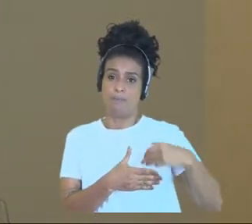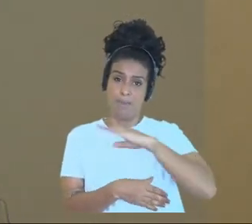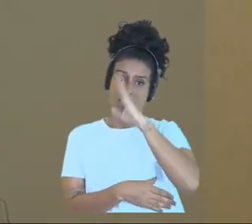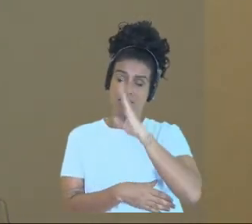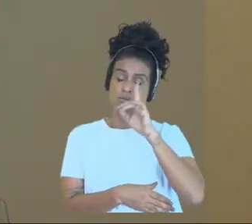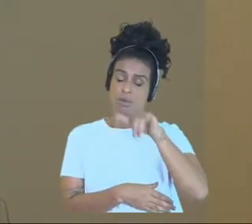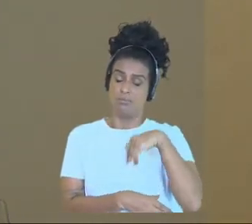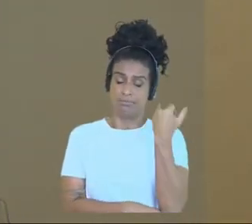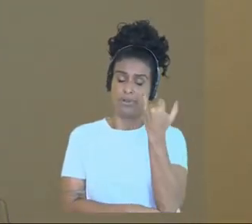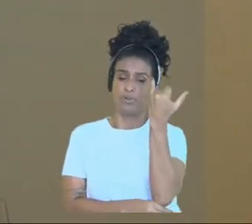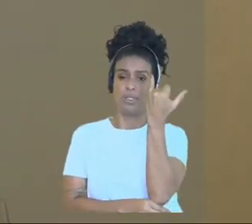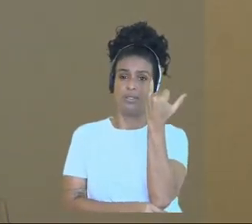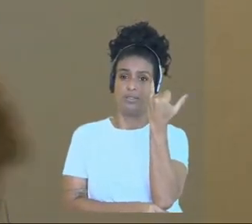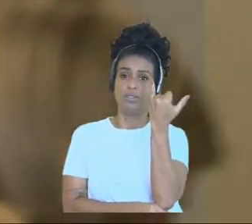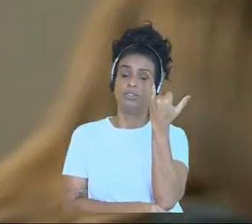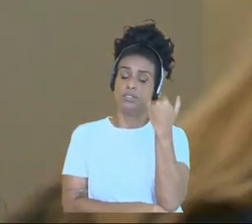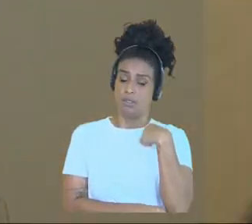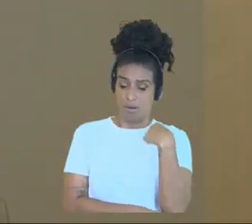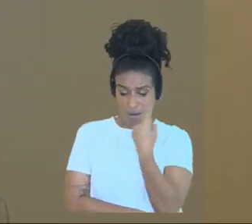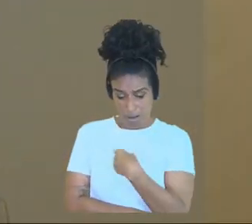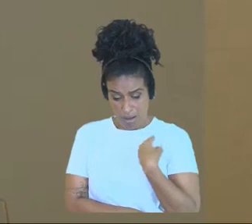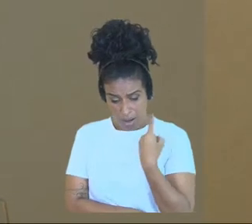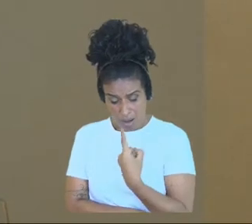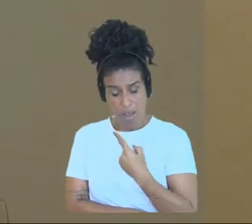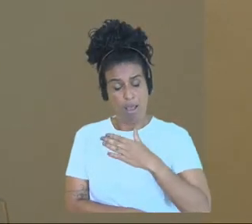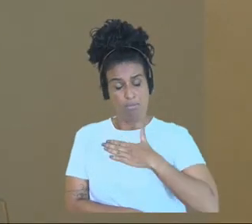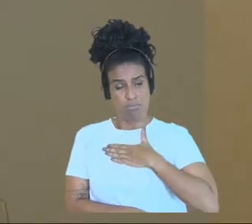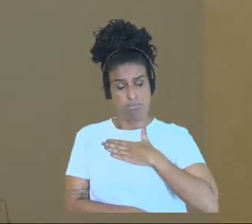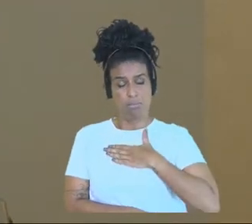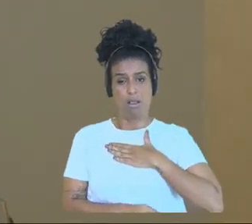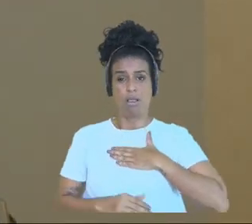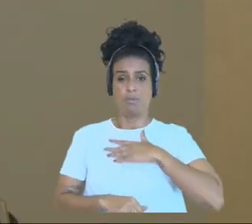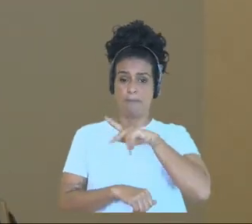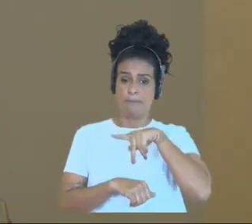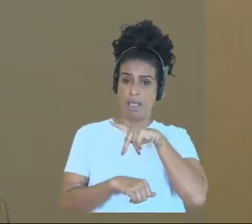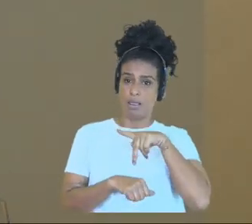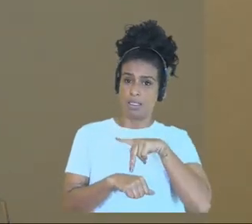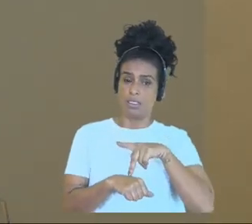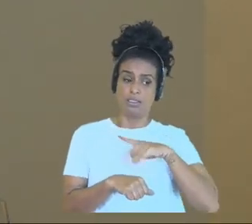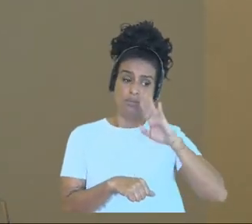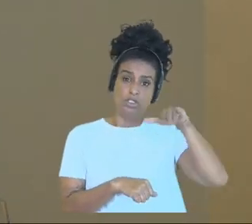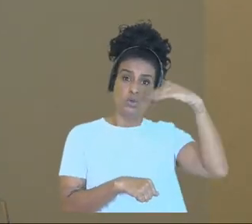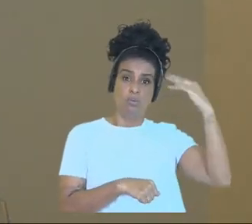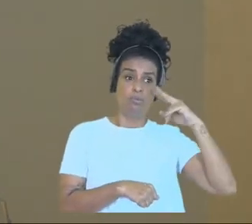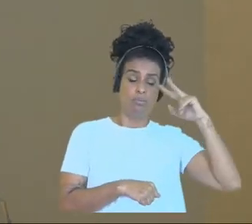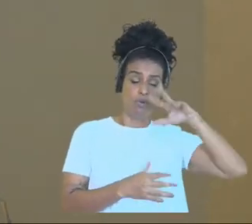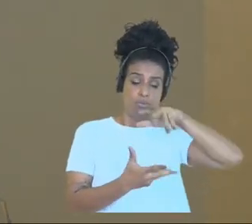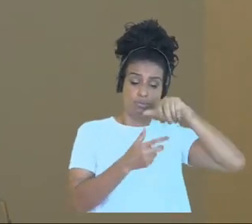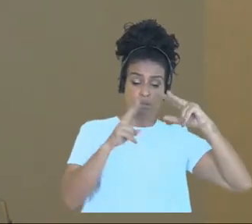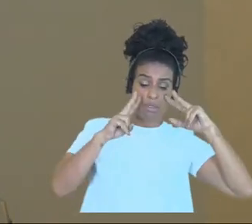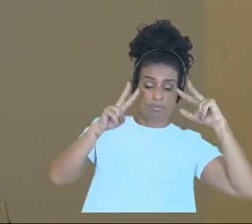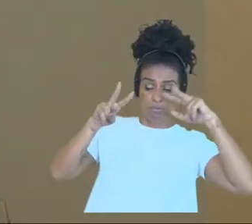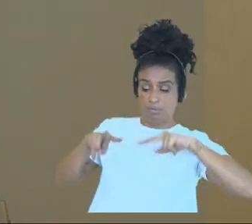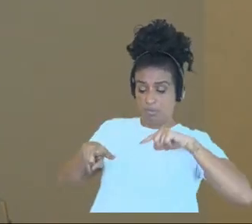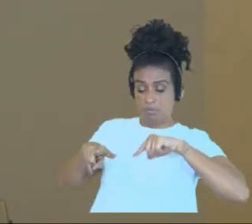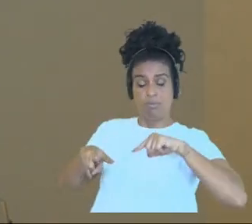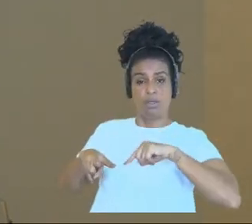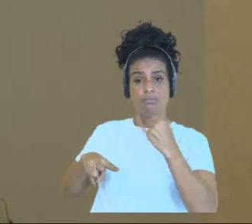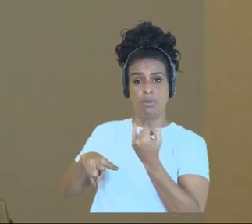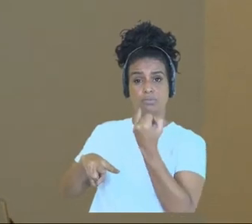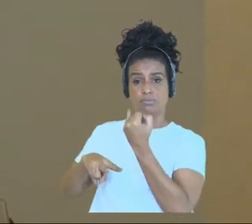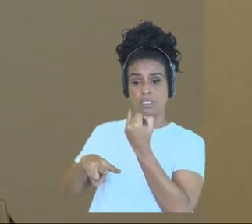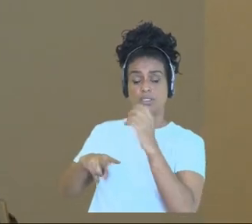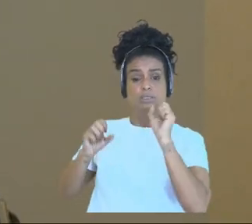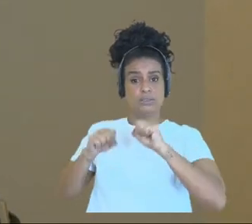importante como país, e eu acho que para o mundo é importante também, porque, sem querer ser bairrista, mas eu acho que o mundo